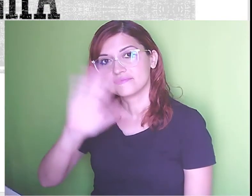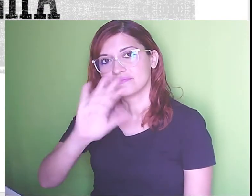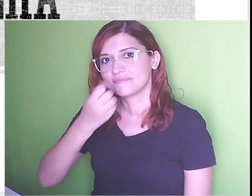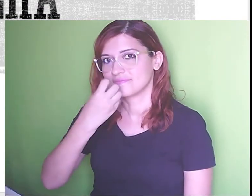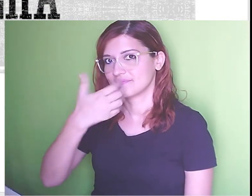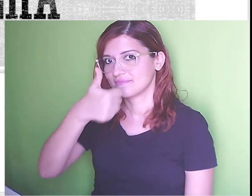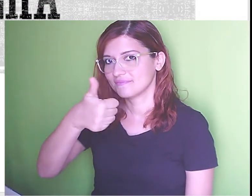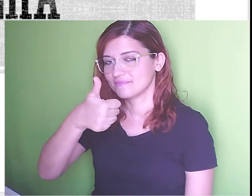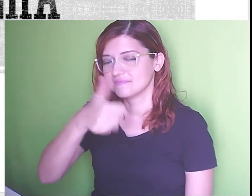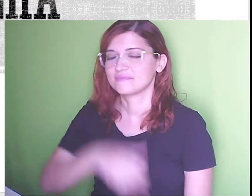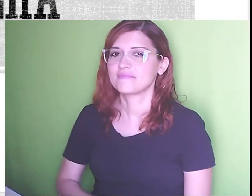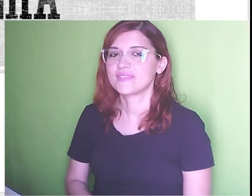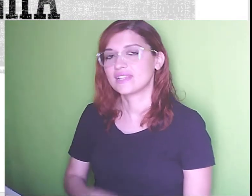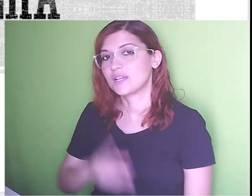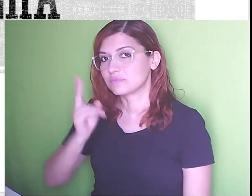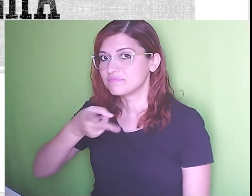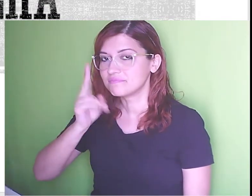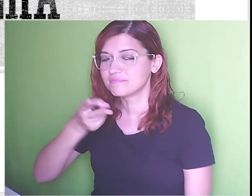Olá, tudo bem?